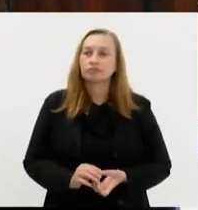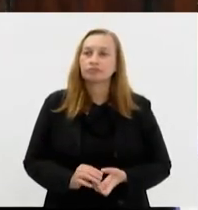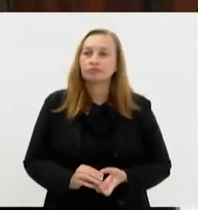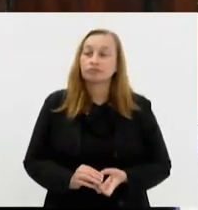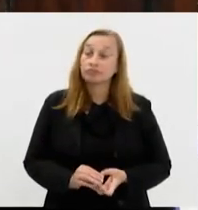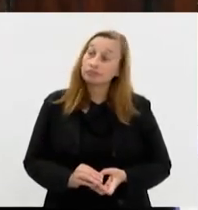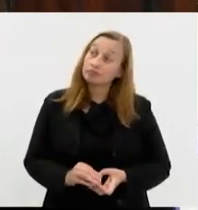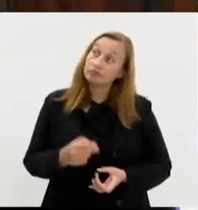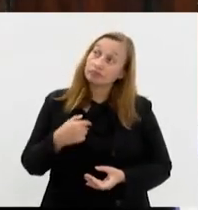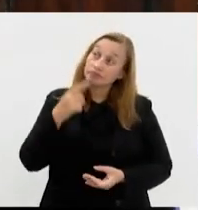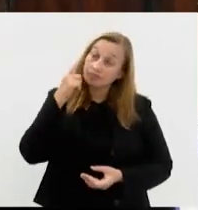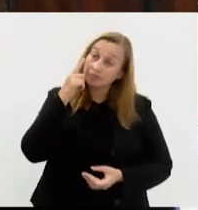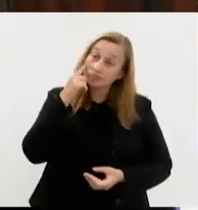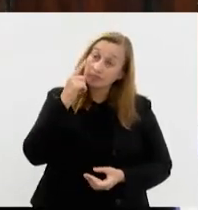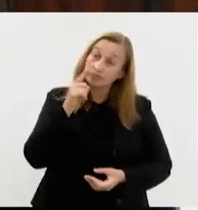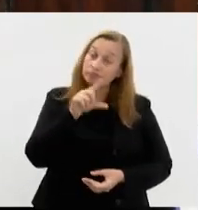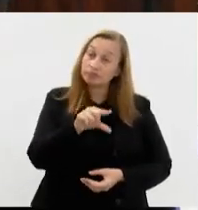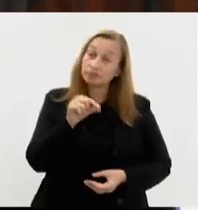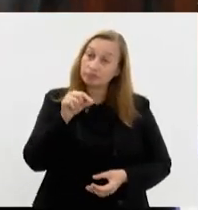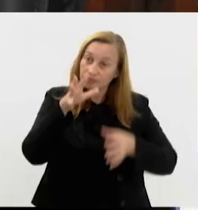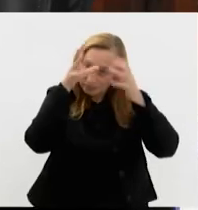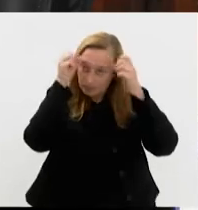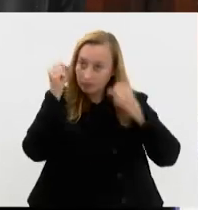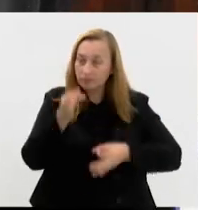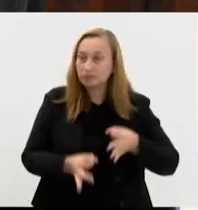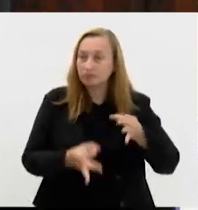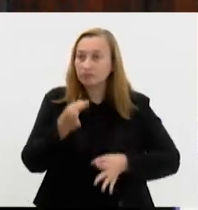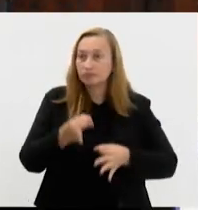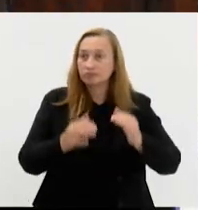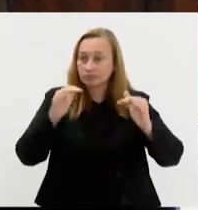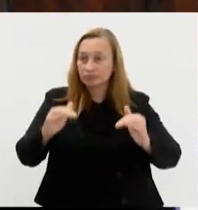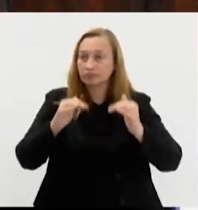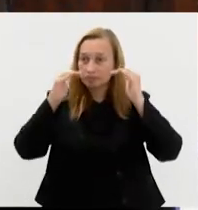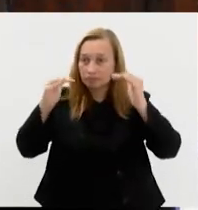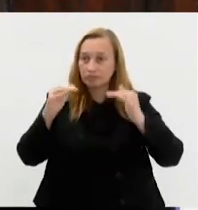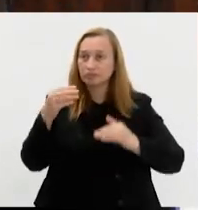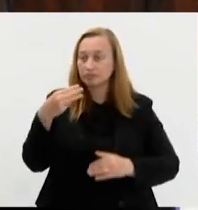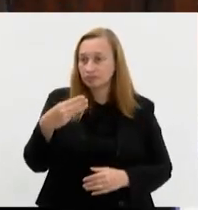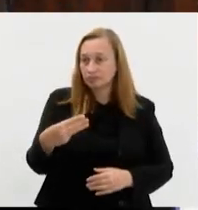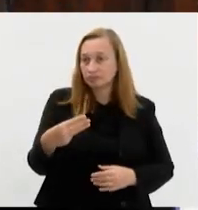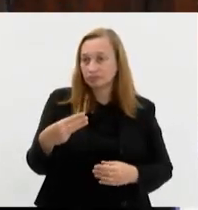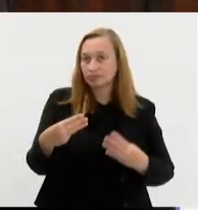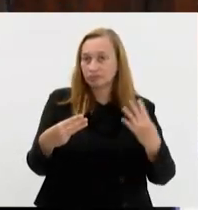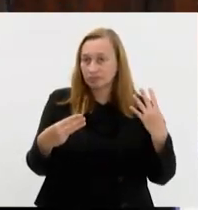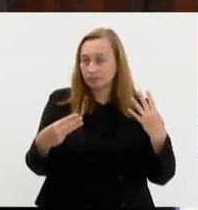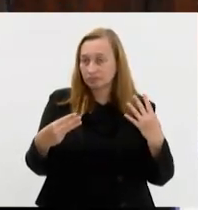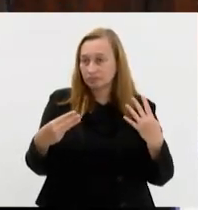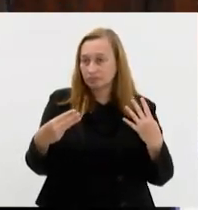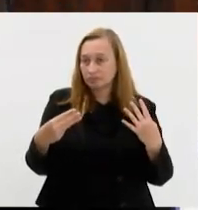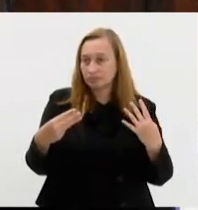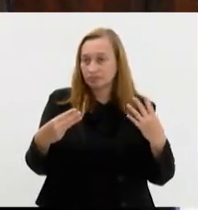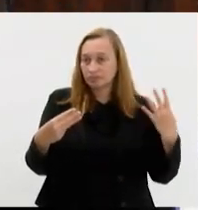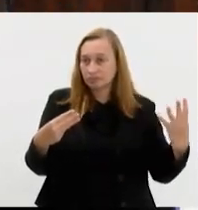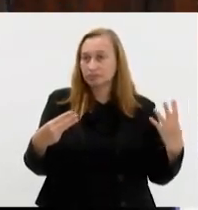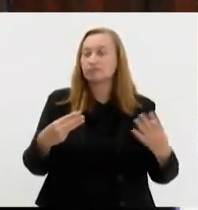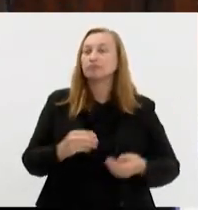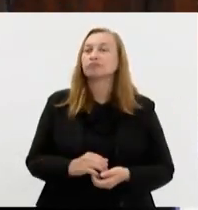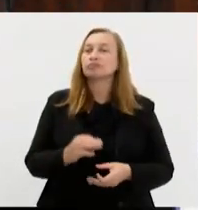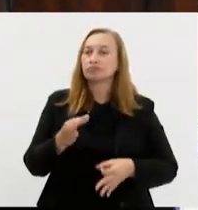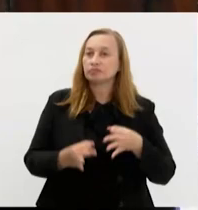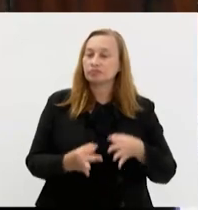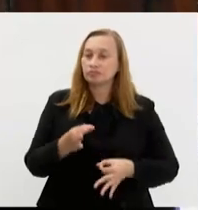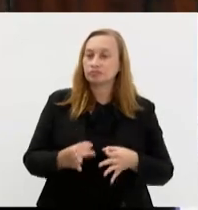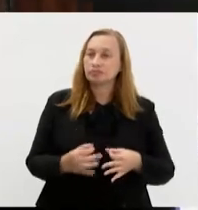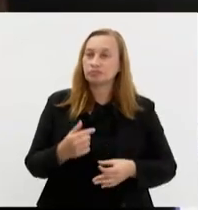vencida foi uma decisão do Tribunal Superior Eleitoral tomada por 4 A TR uma maioria justa portanto fiquei na